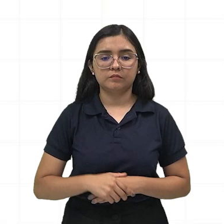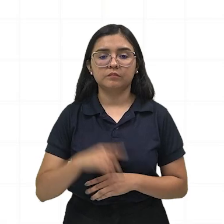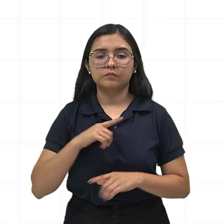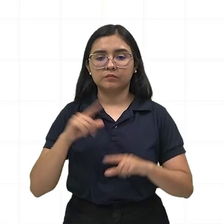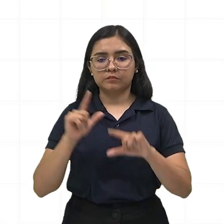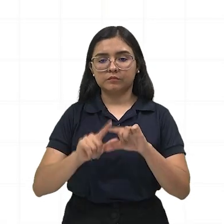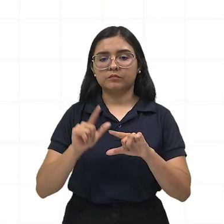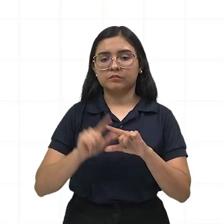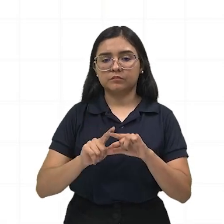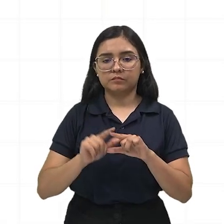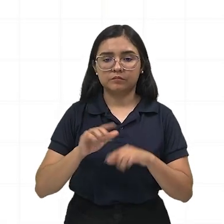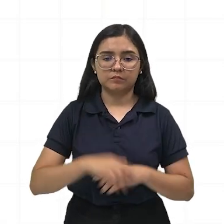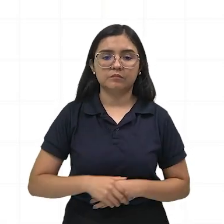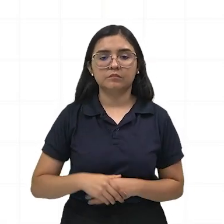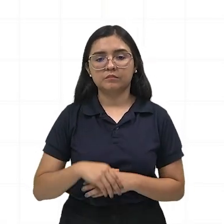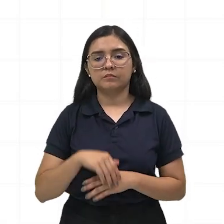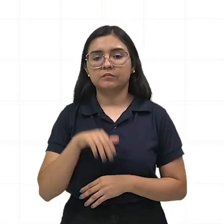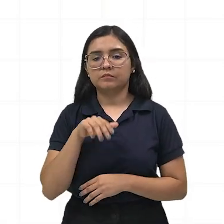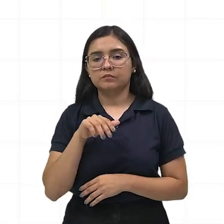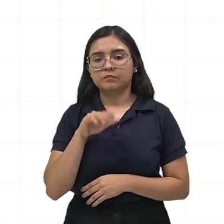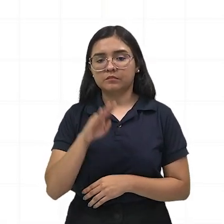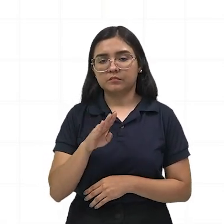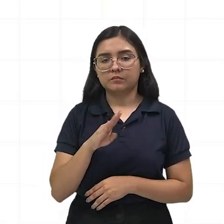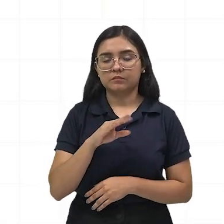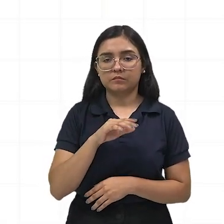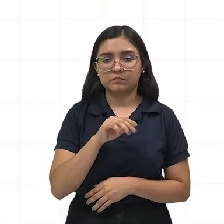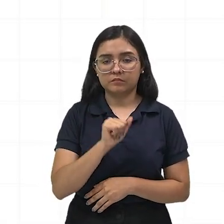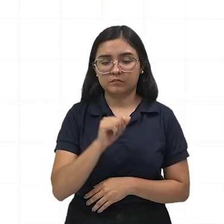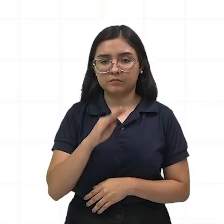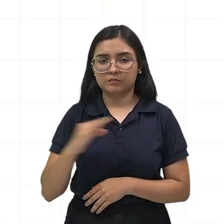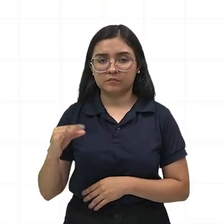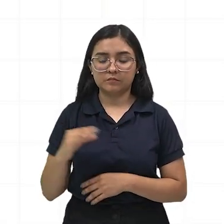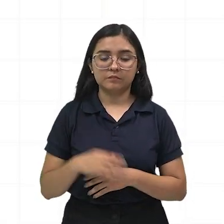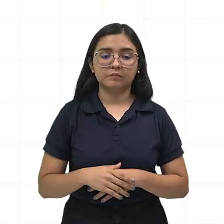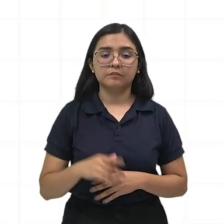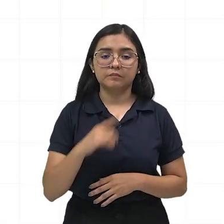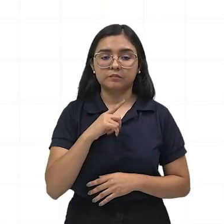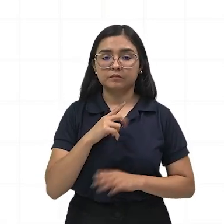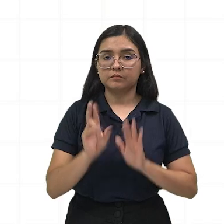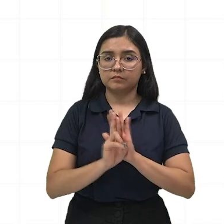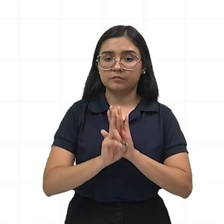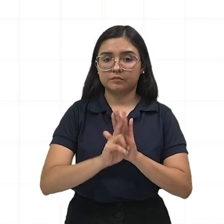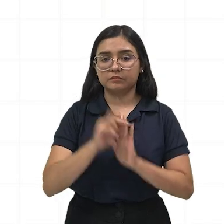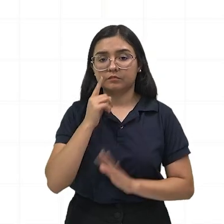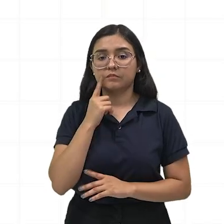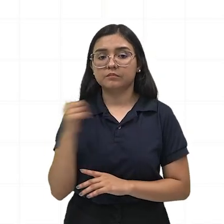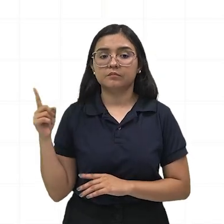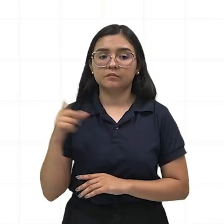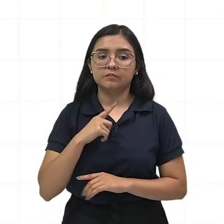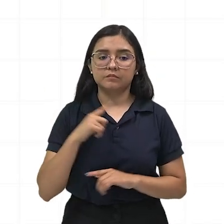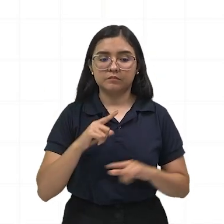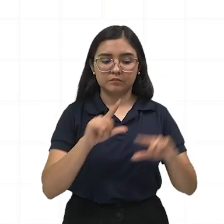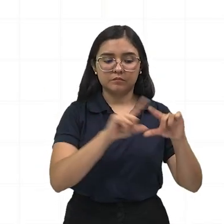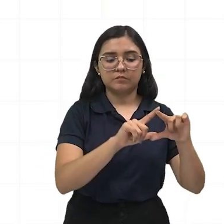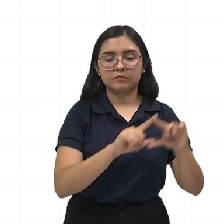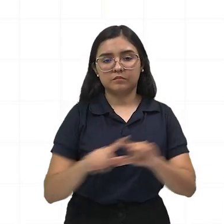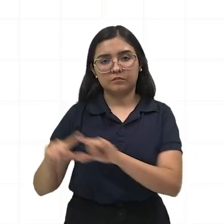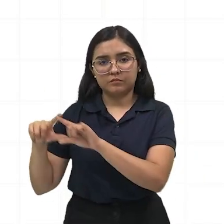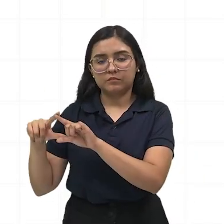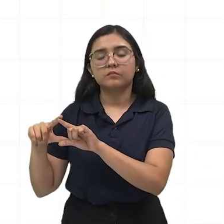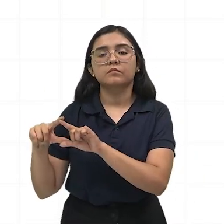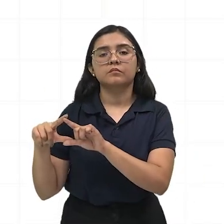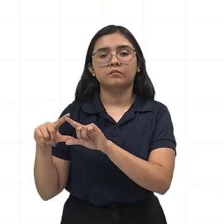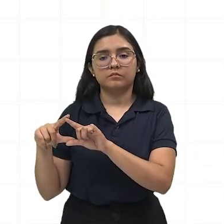C'. E aí nós temos então essa representação. Então ele foi transportado, ele mudou de lugar,